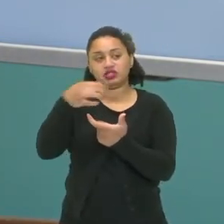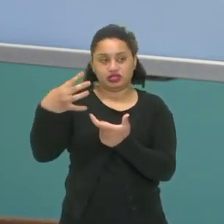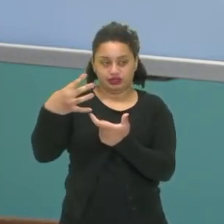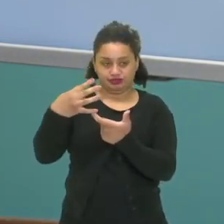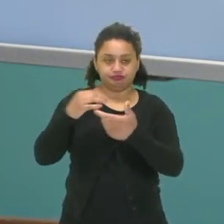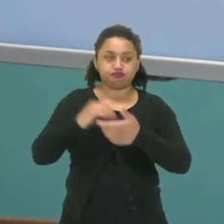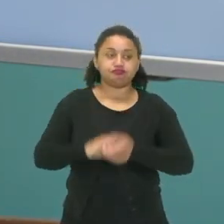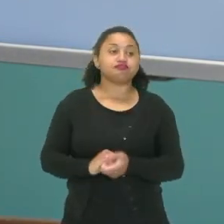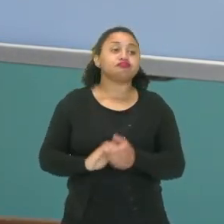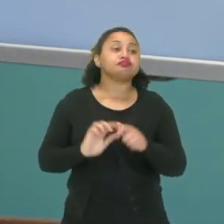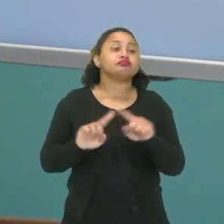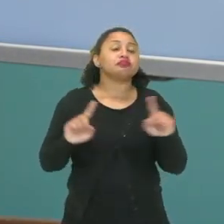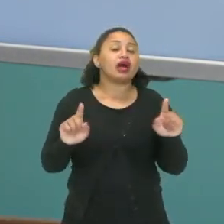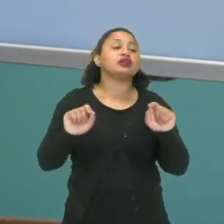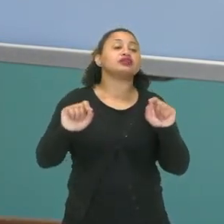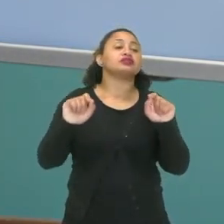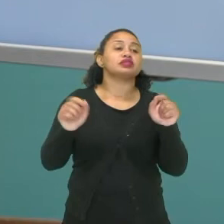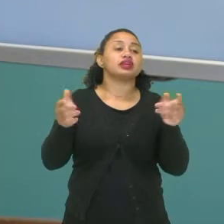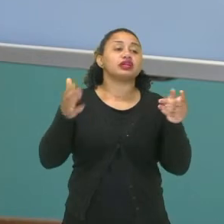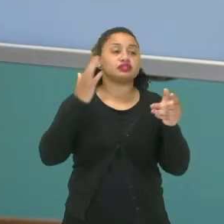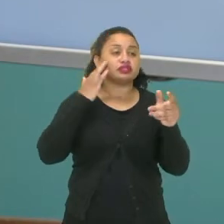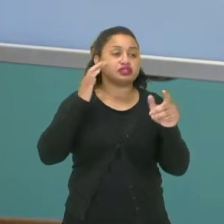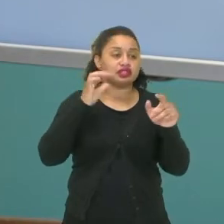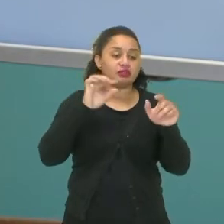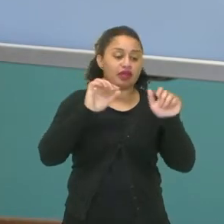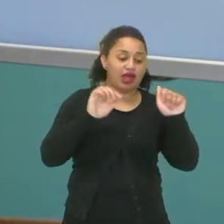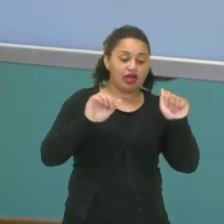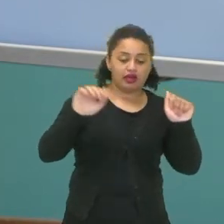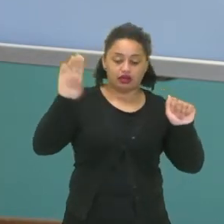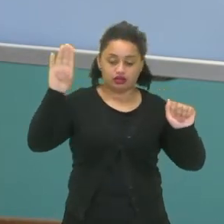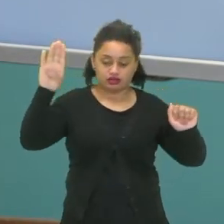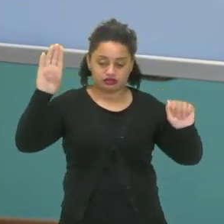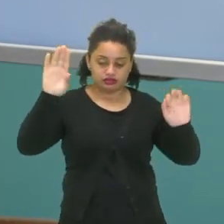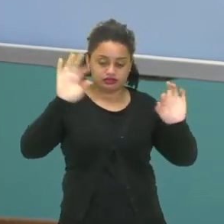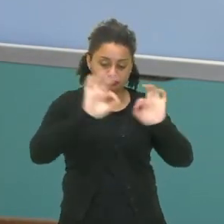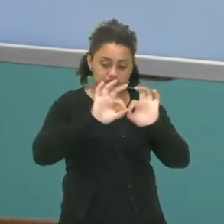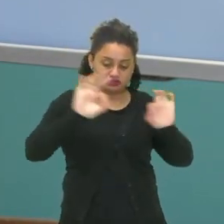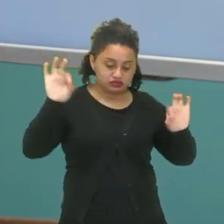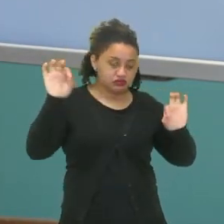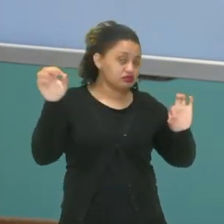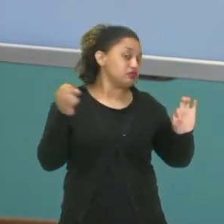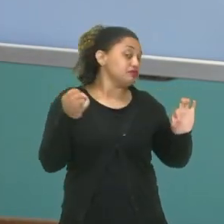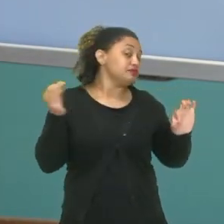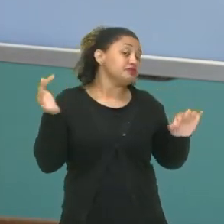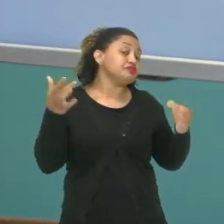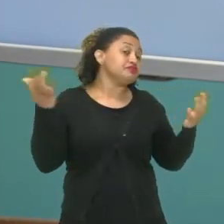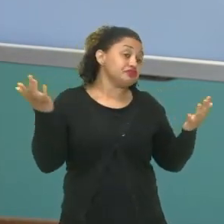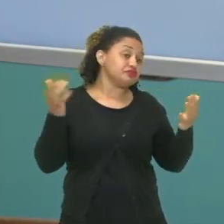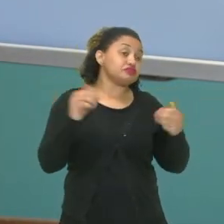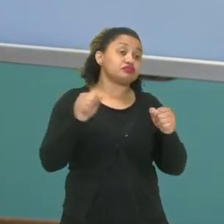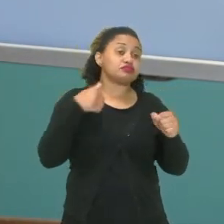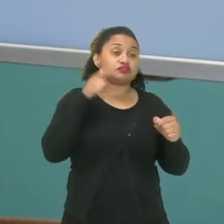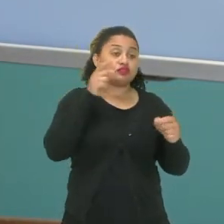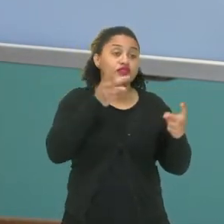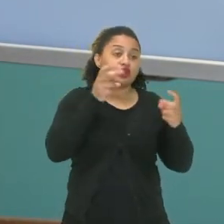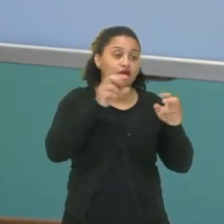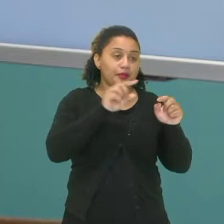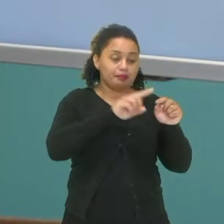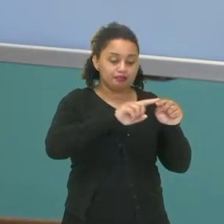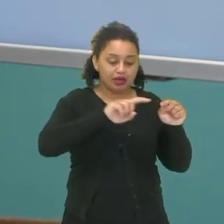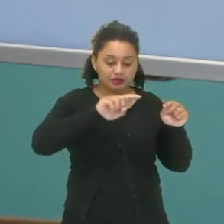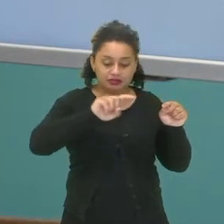Tranquilo? Agora, nós queremos saber esta menor distância. Vocês vejam aqui que o pontilhadinho que foi feito aqui,